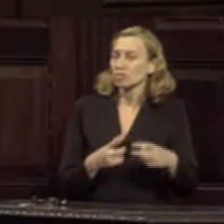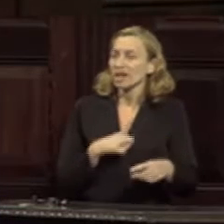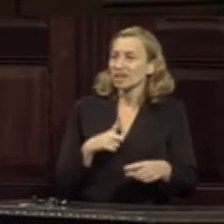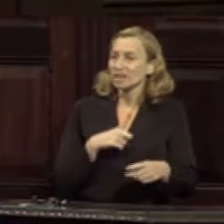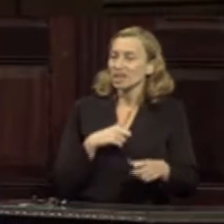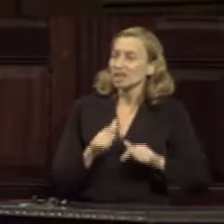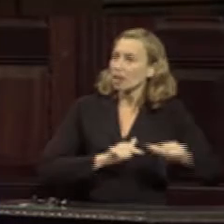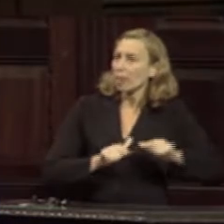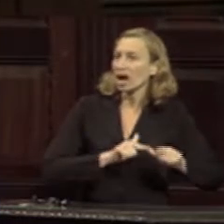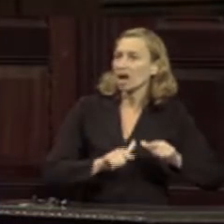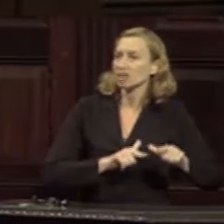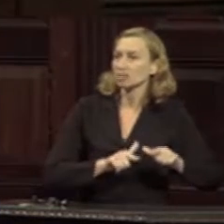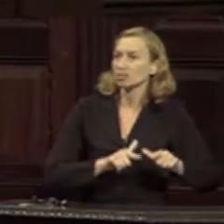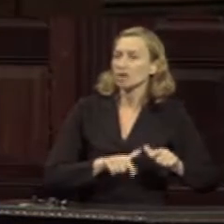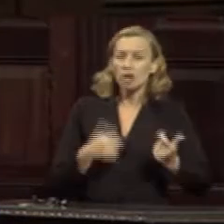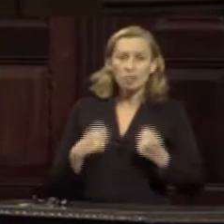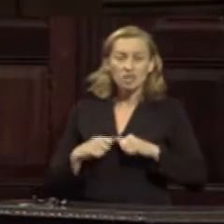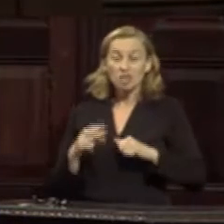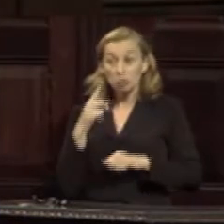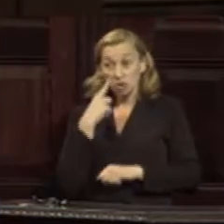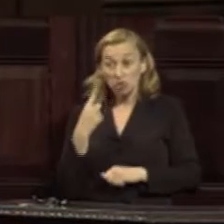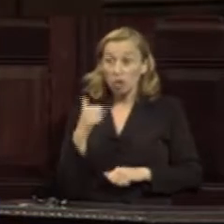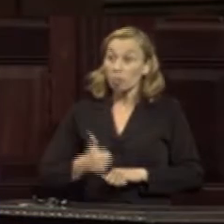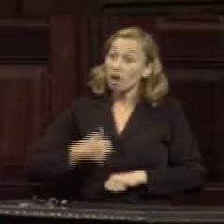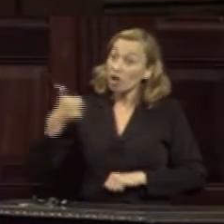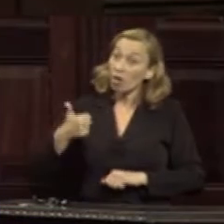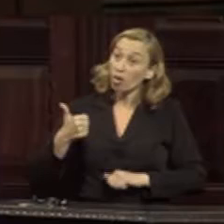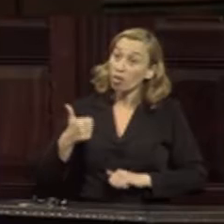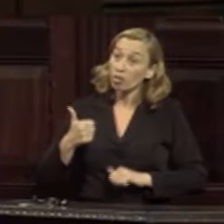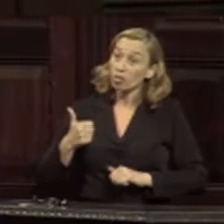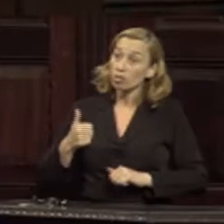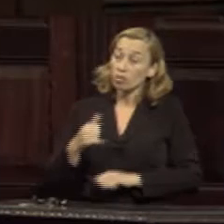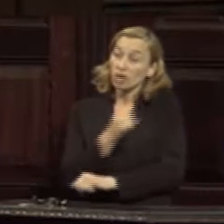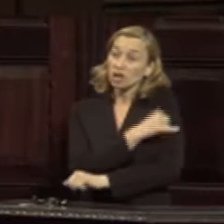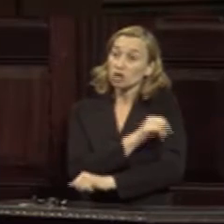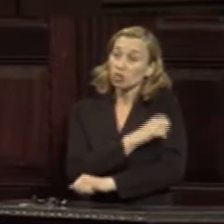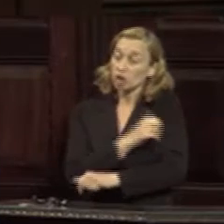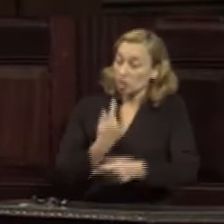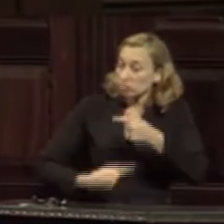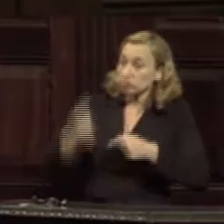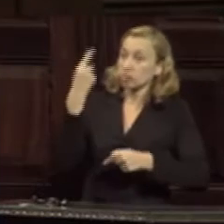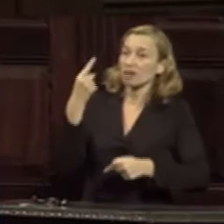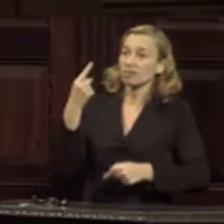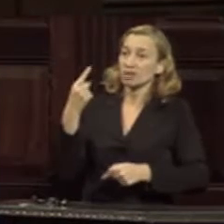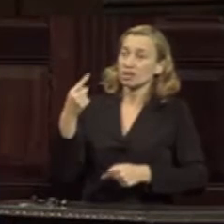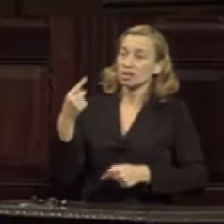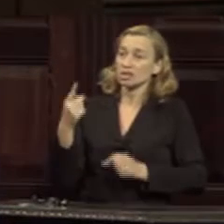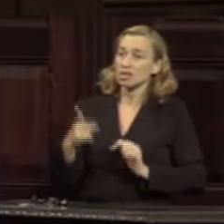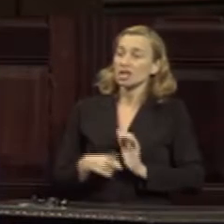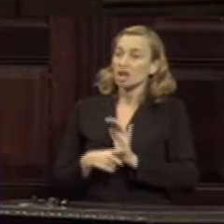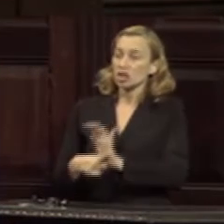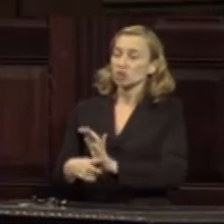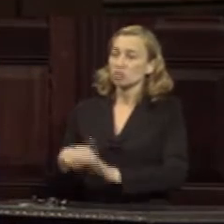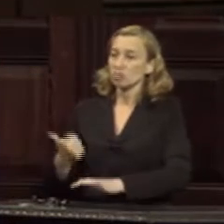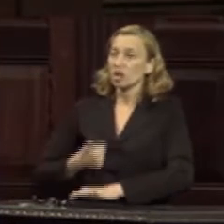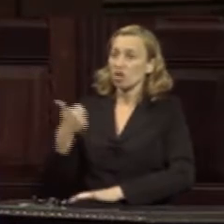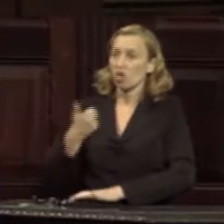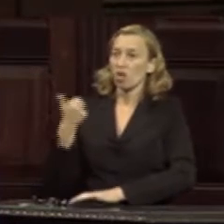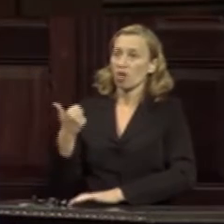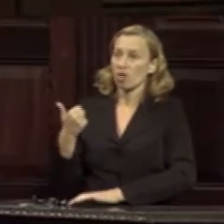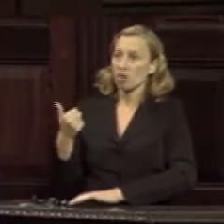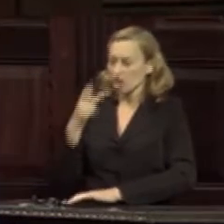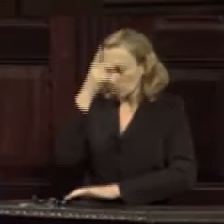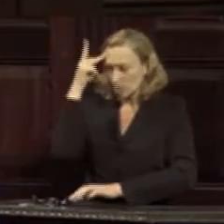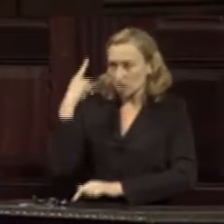que a União tem de dívida com o Estado, mas garantir uma capacidade